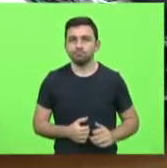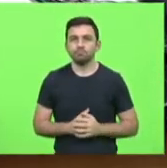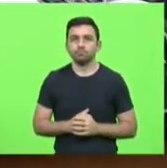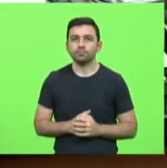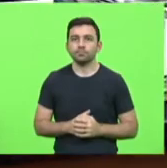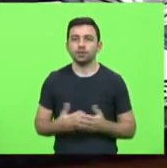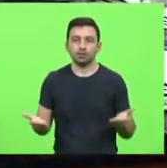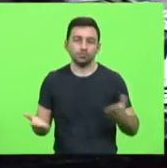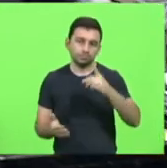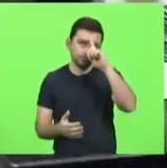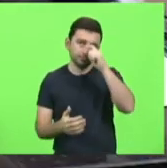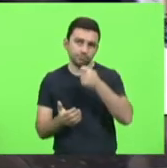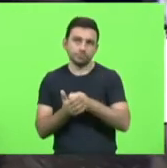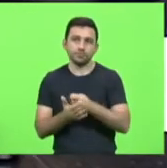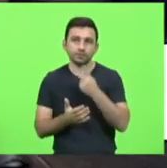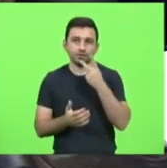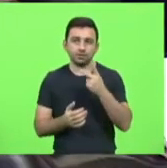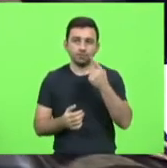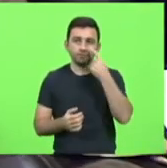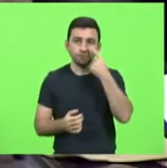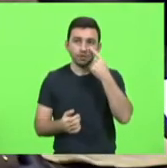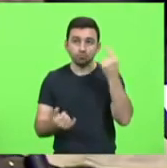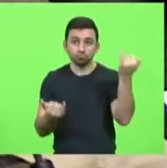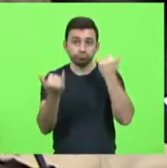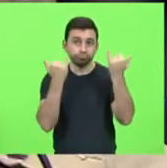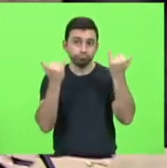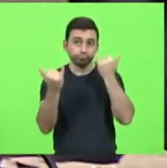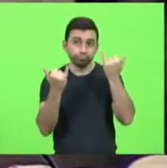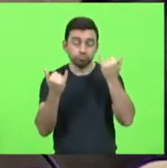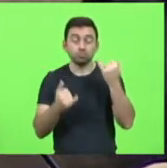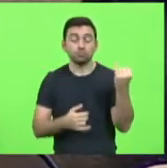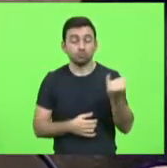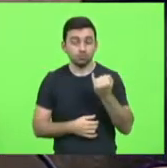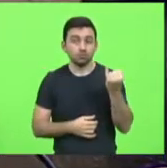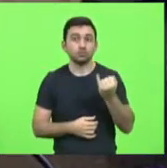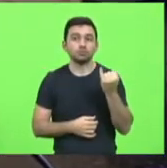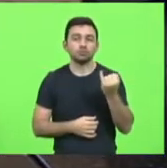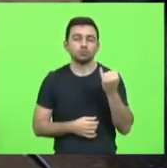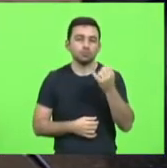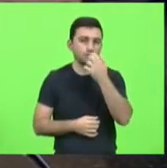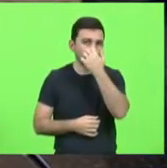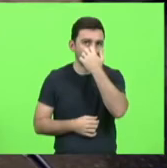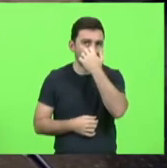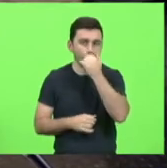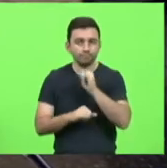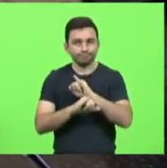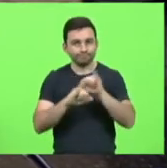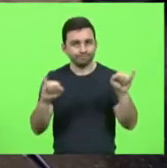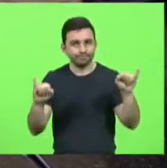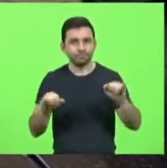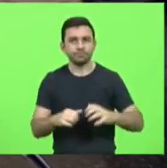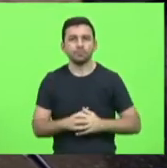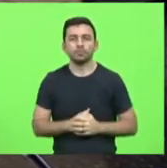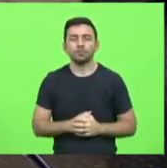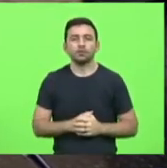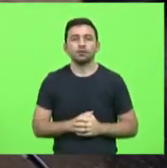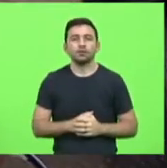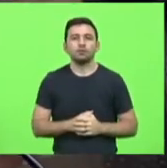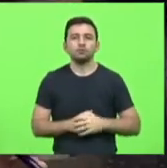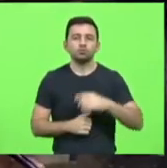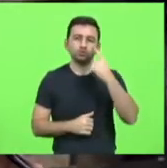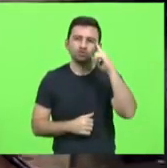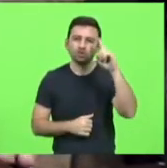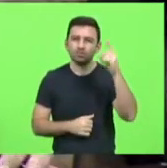decidi falar aqui porque acabei de ver uma notícia importante, acho que é importante mencionar. Porque um dia eu falei